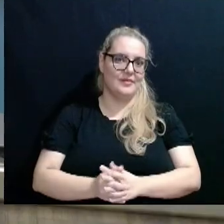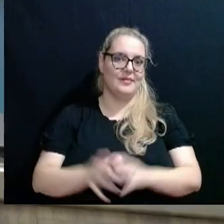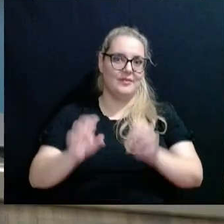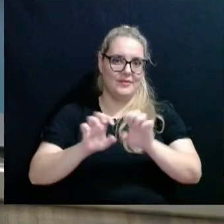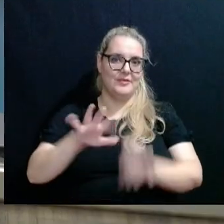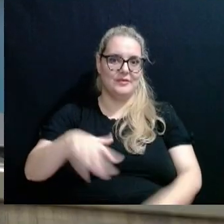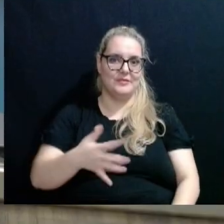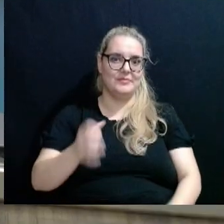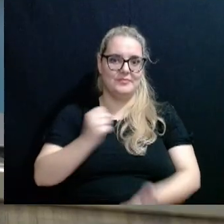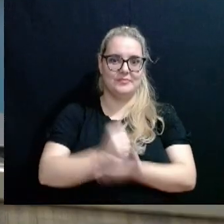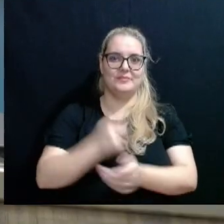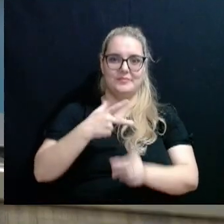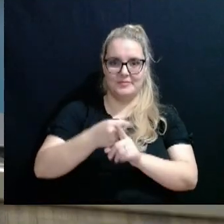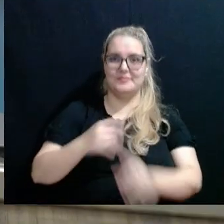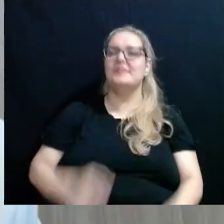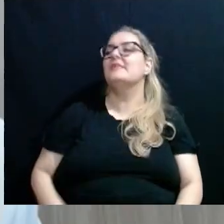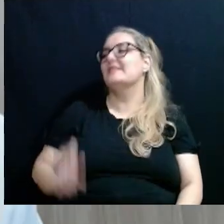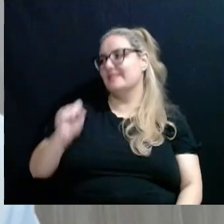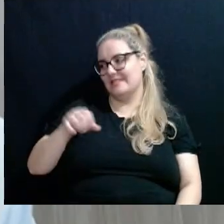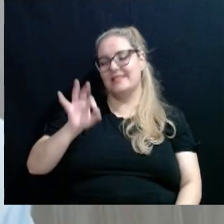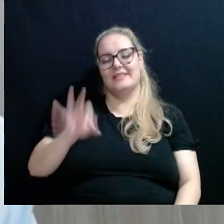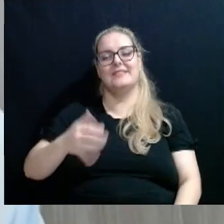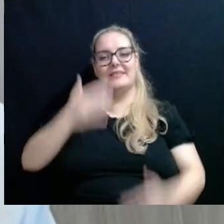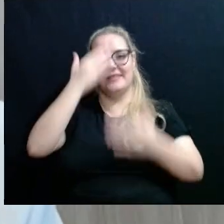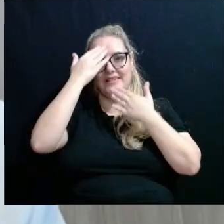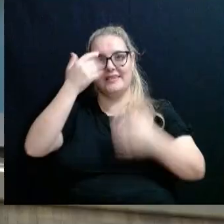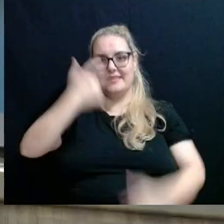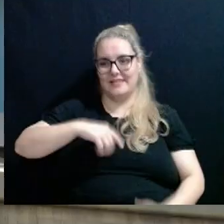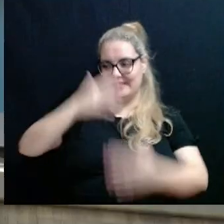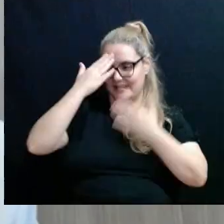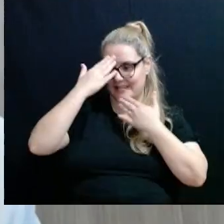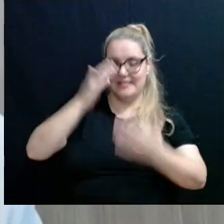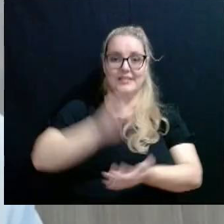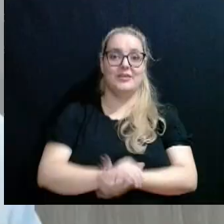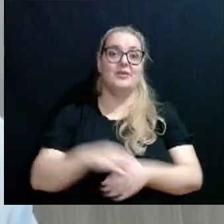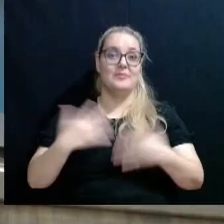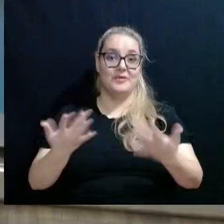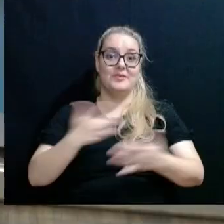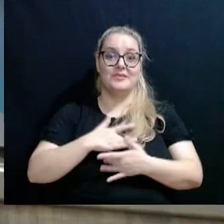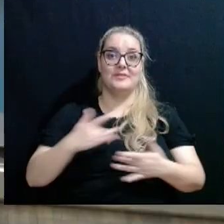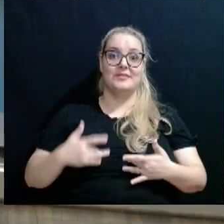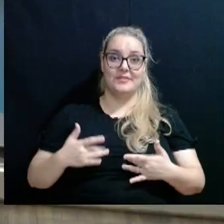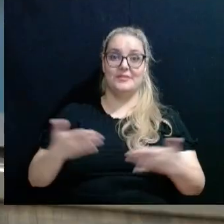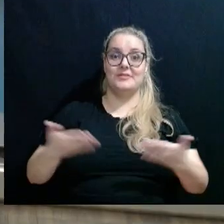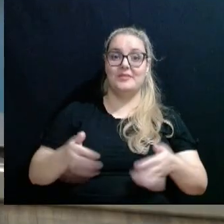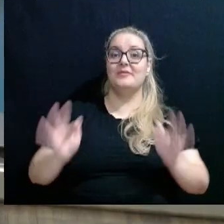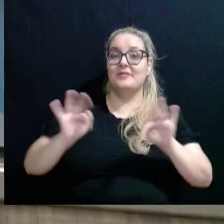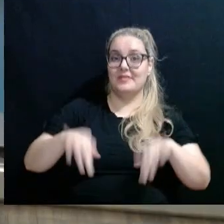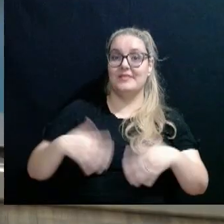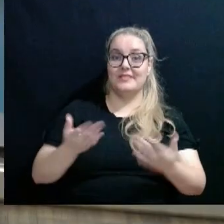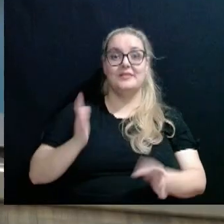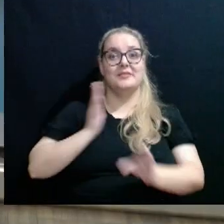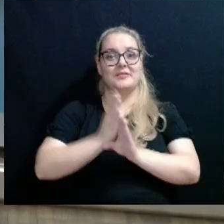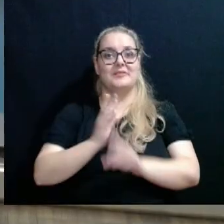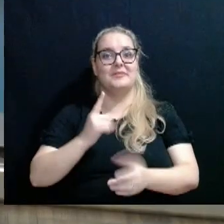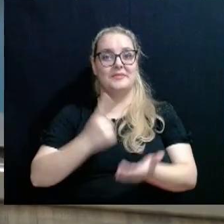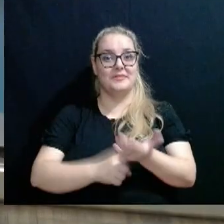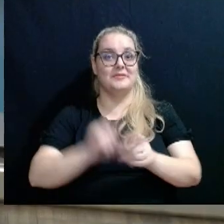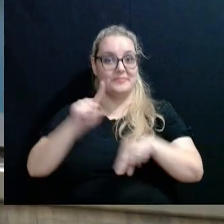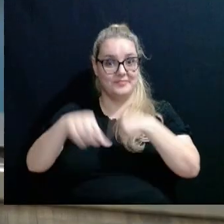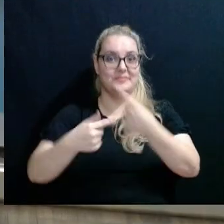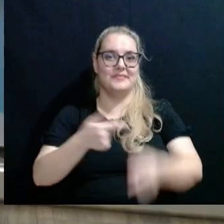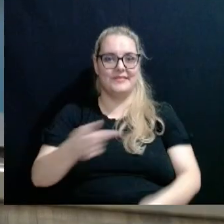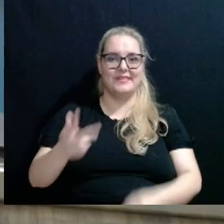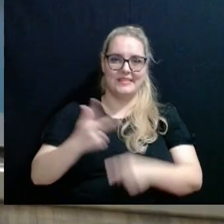olho aí no esquema vacinal, né? É isso aí. Muito obrigada. Obrigado. Bom, o Saúde Agora fica por aqui, nós temos um